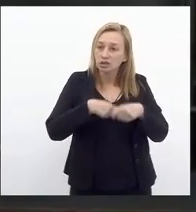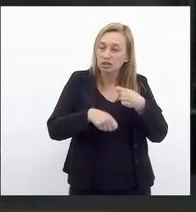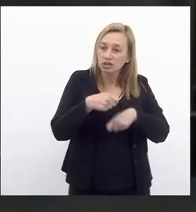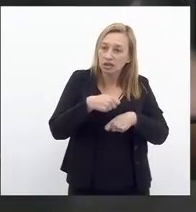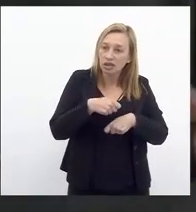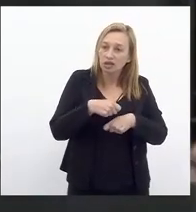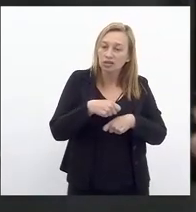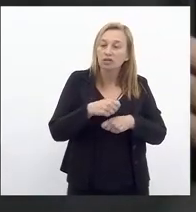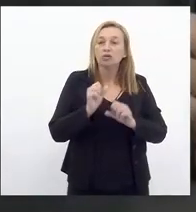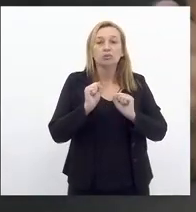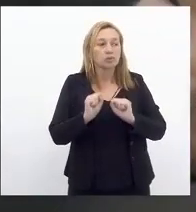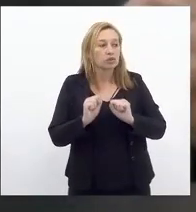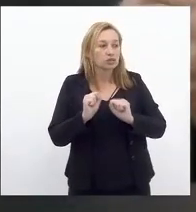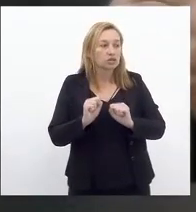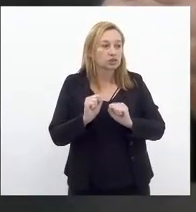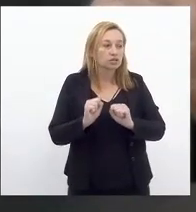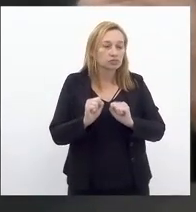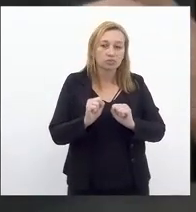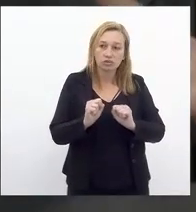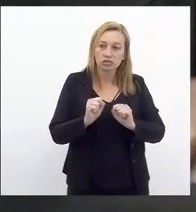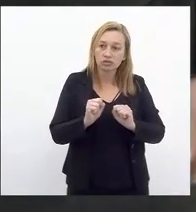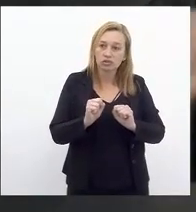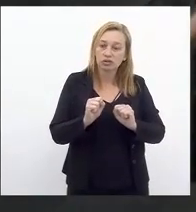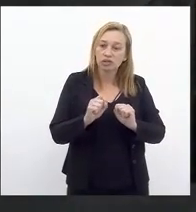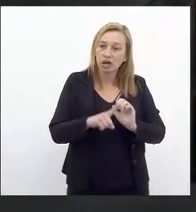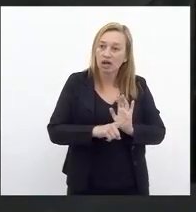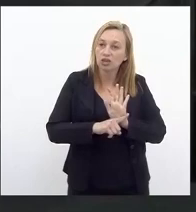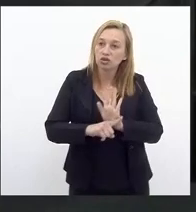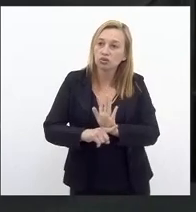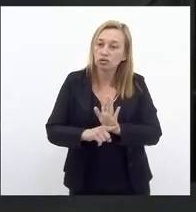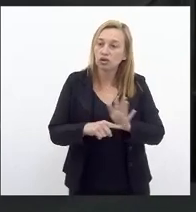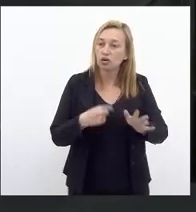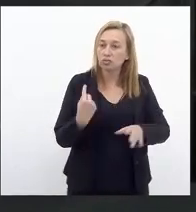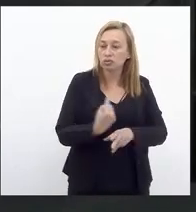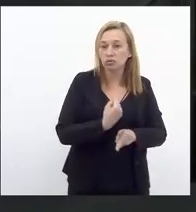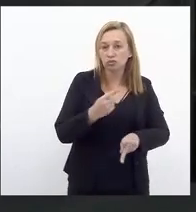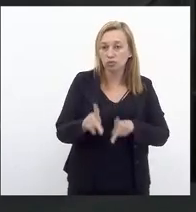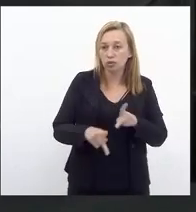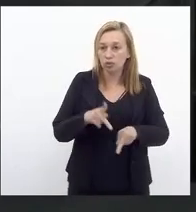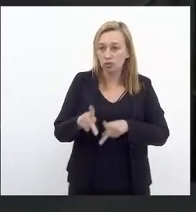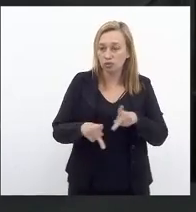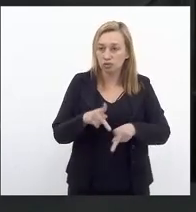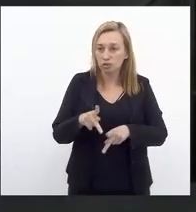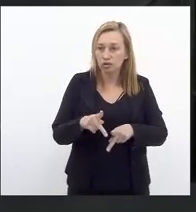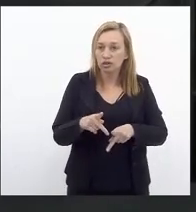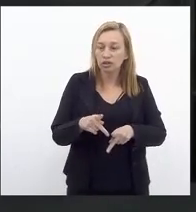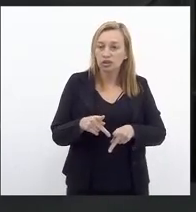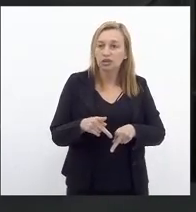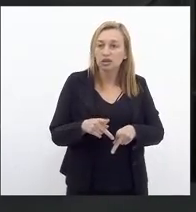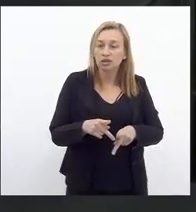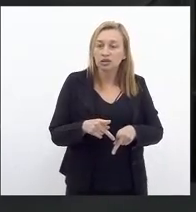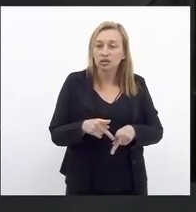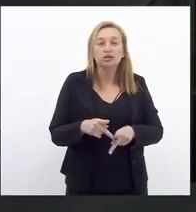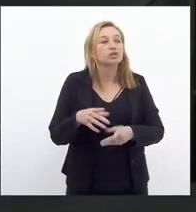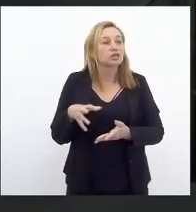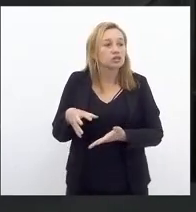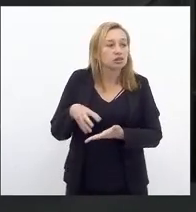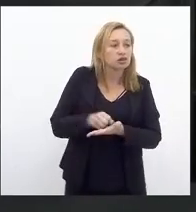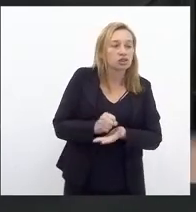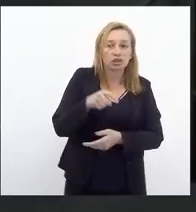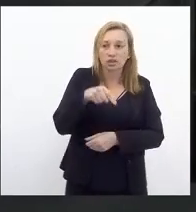para que possamos trazer benefícios para a nossa população queria quero deixar